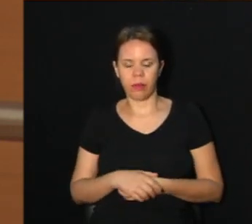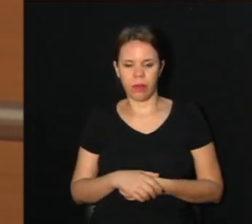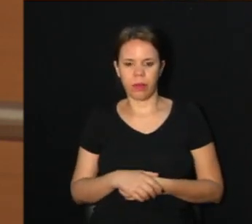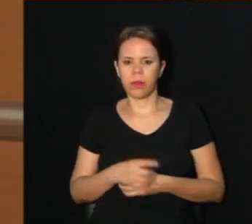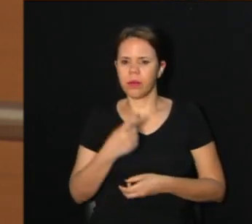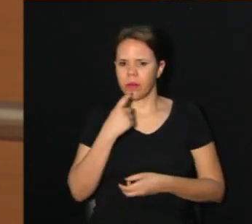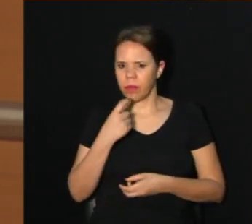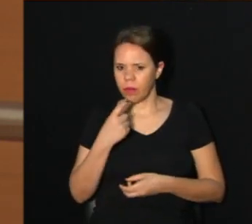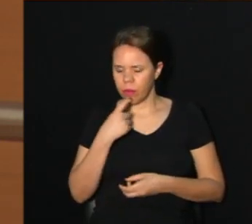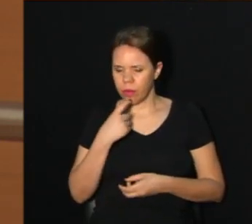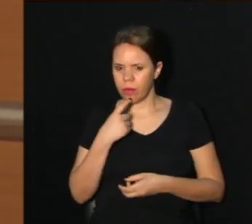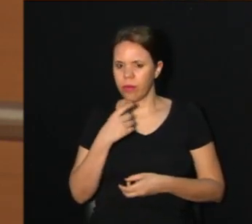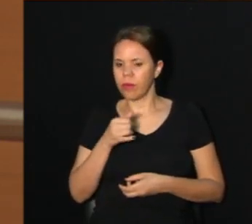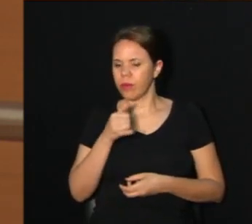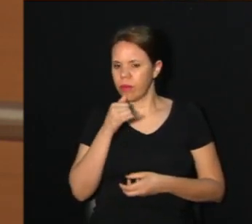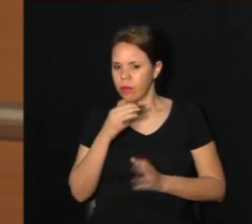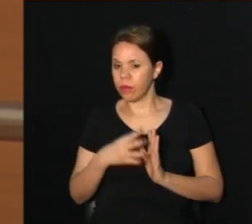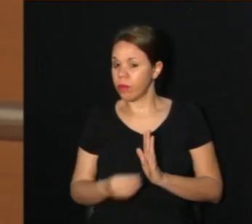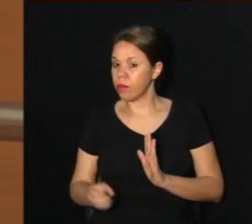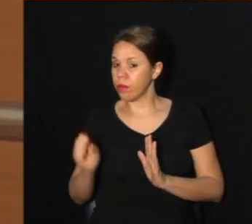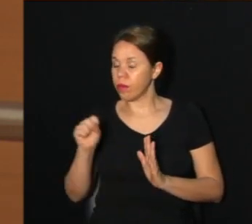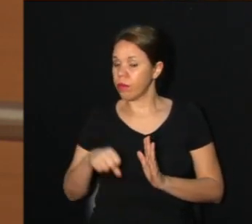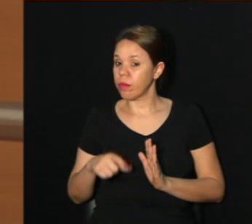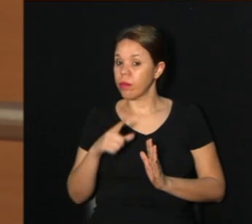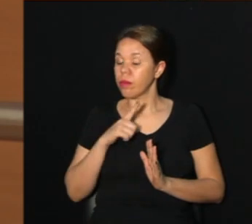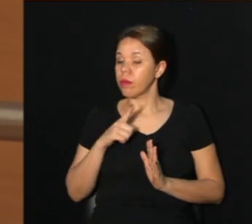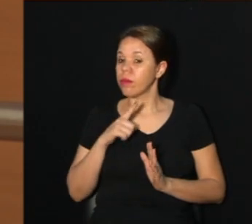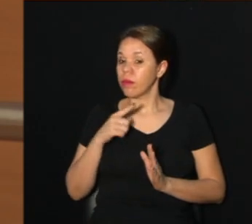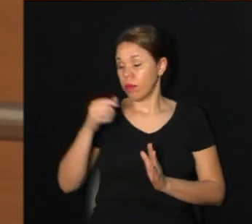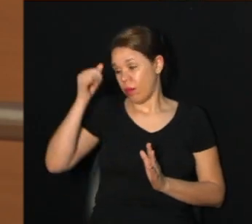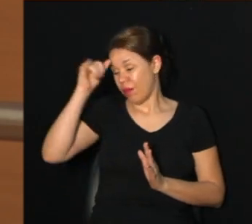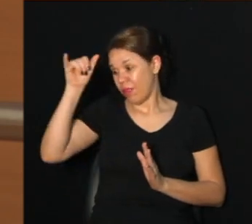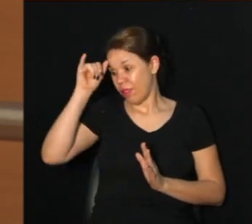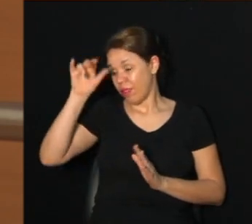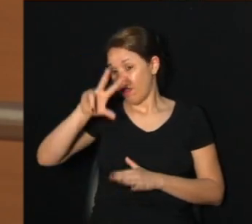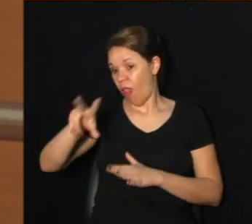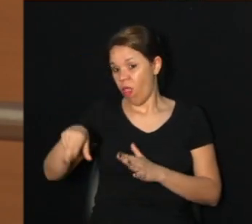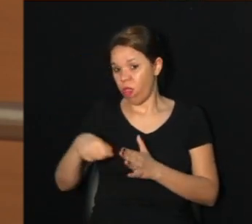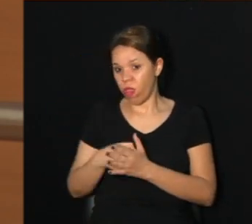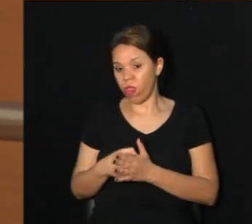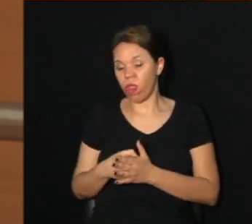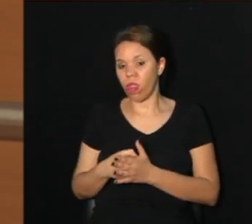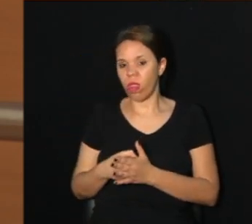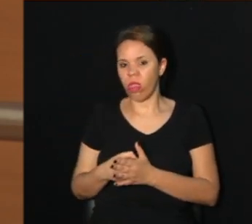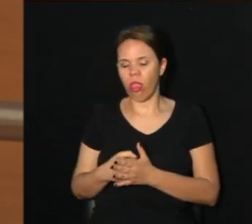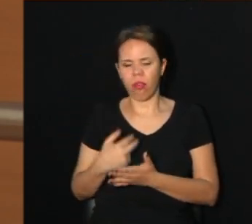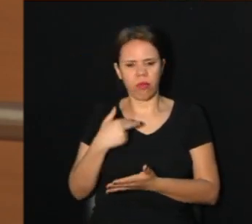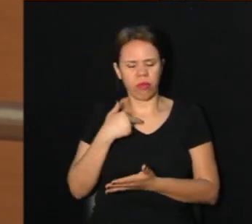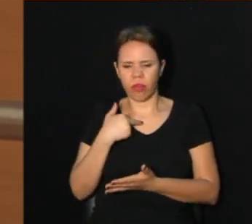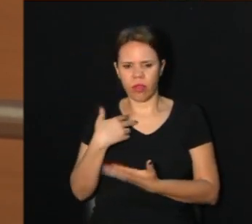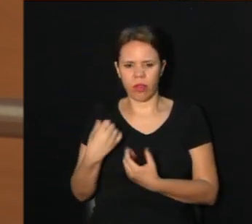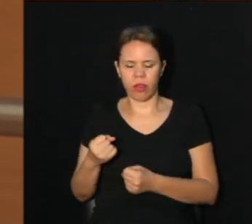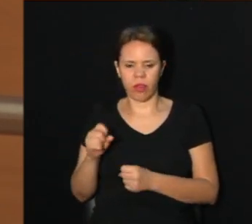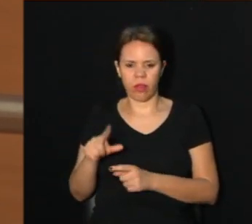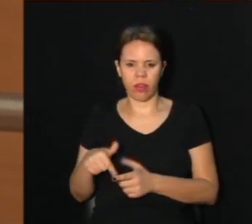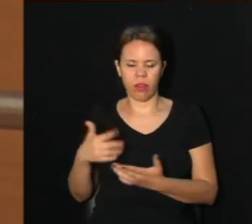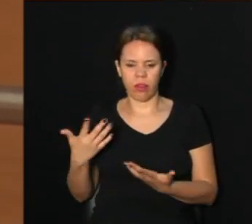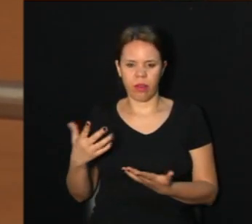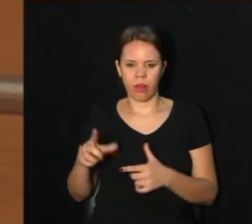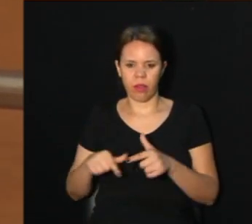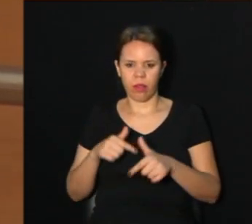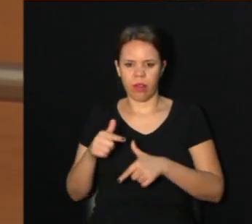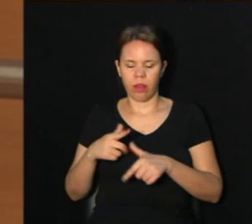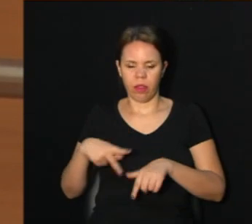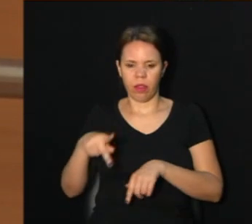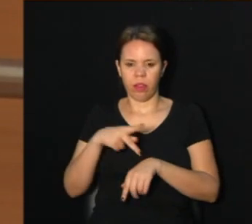Campinas dá exemplo, tem que dar exemplo, sempre deu exemplo no combate à corrupção historicamente, no combate à impunidade e sempre sobre atuar nos rumos do